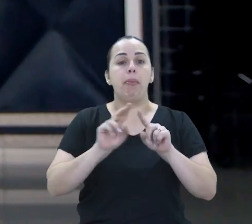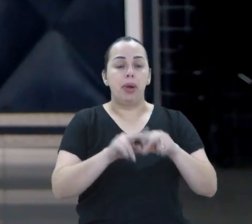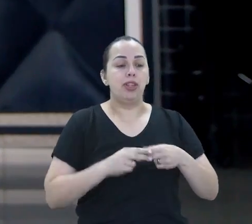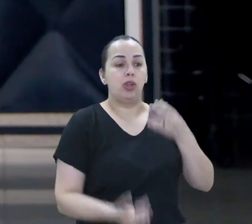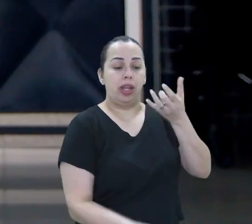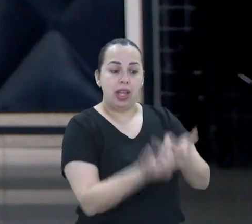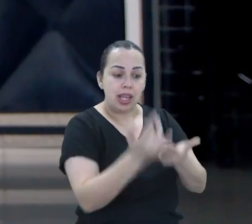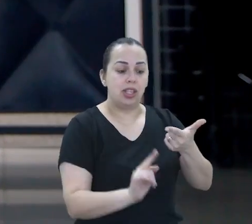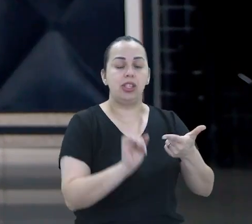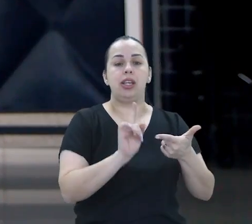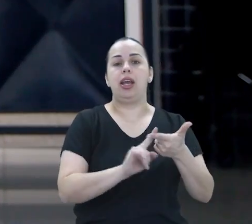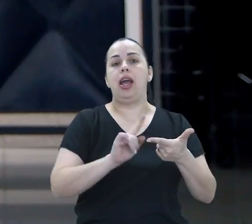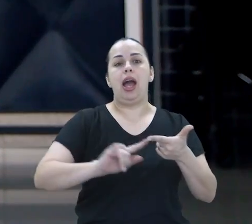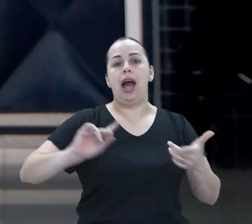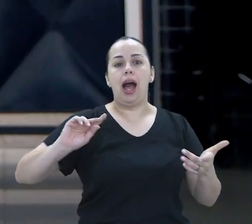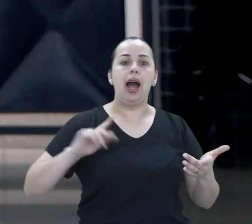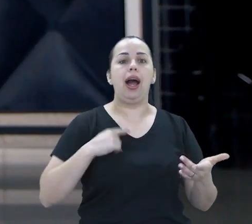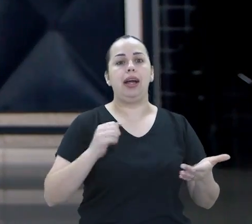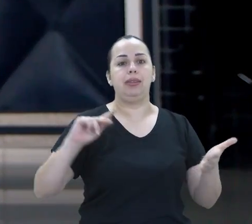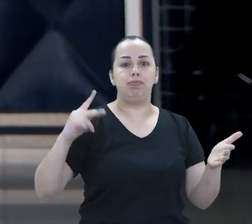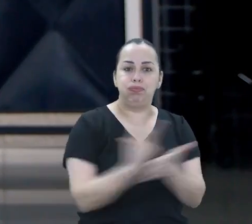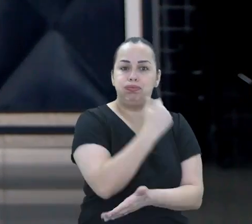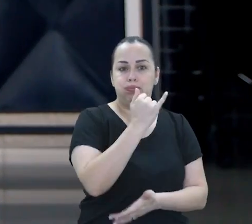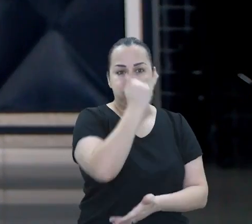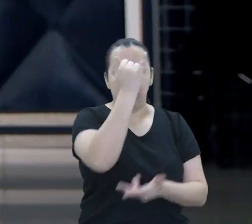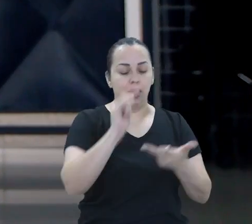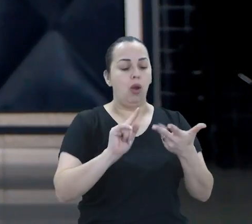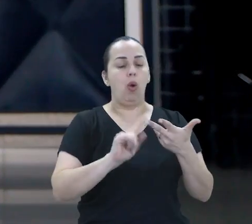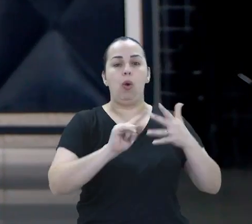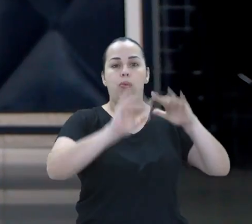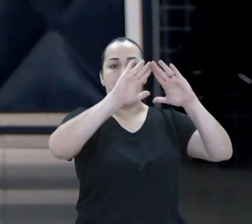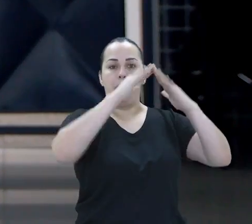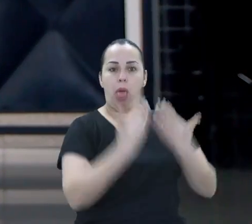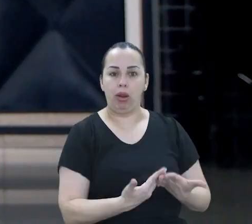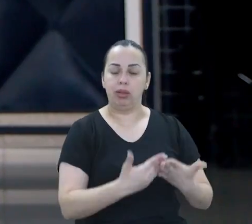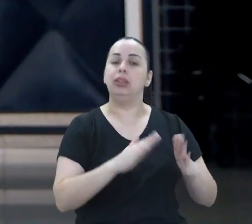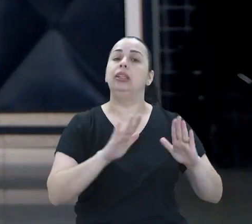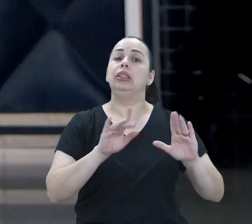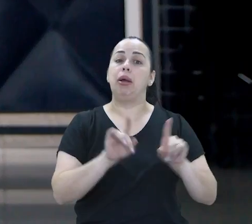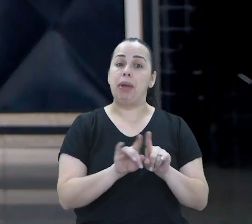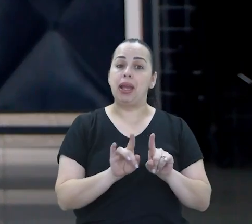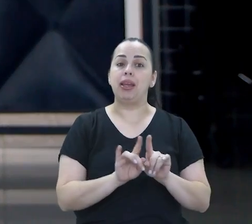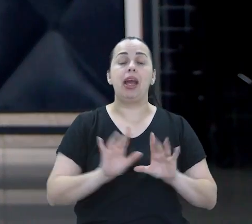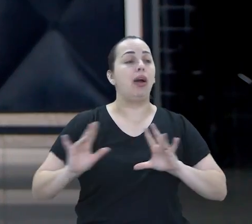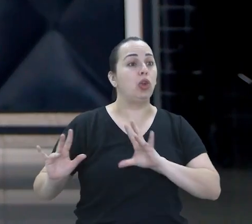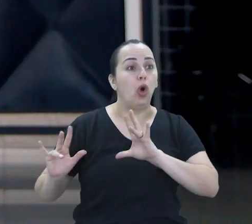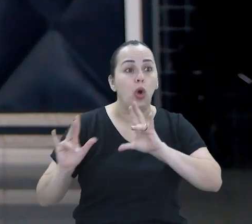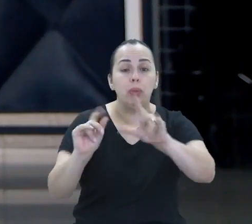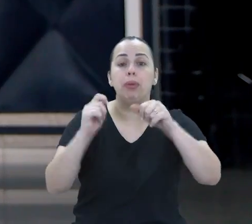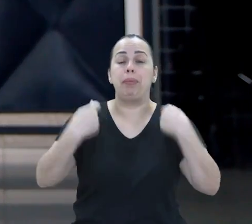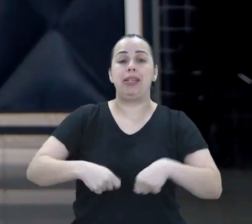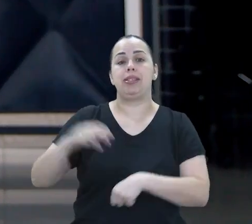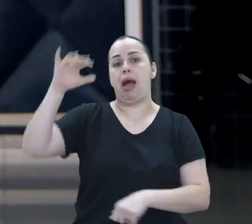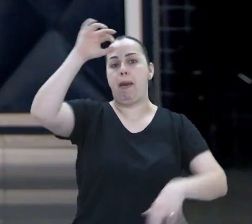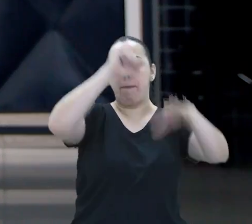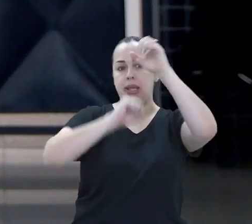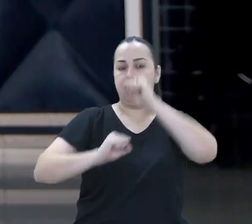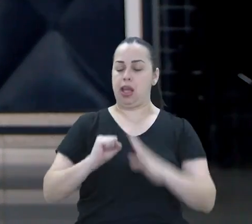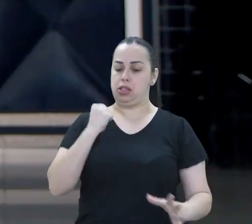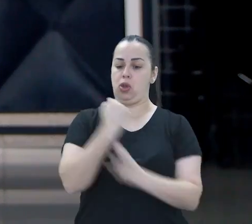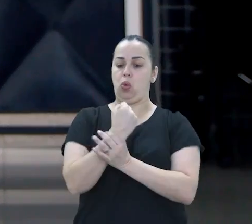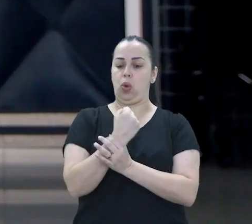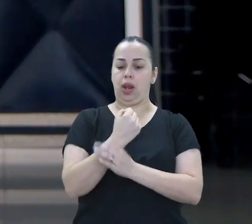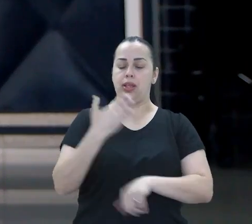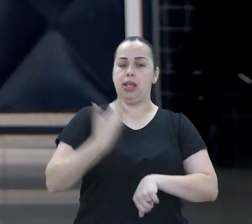por incêndios, acidentes e invasões podem ser evitadas em escolas do município. A ideia é fazer com que todos conheçam os procedimentos